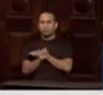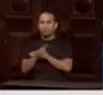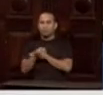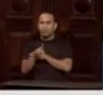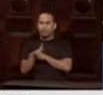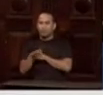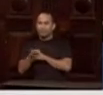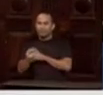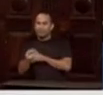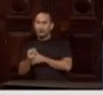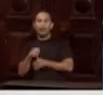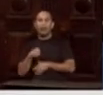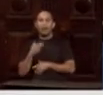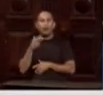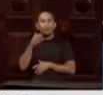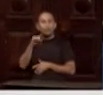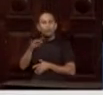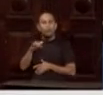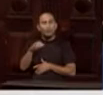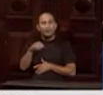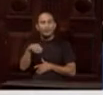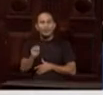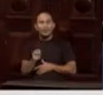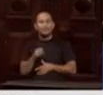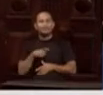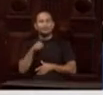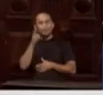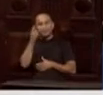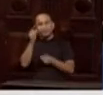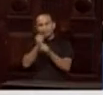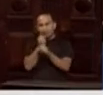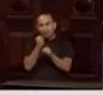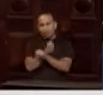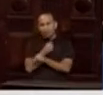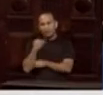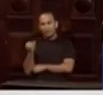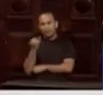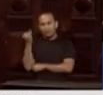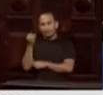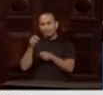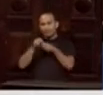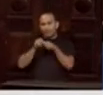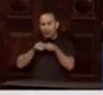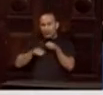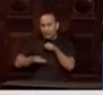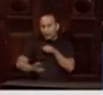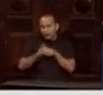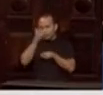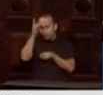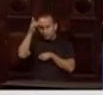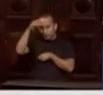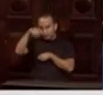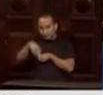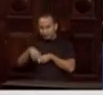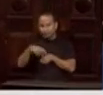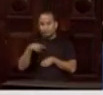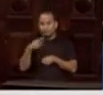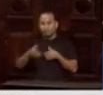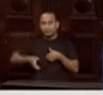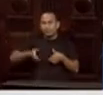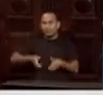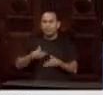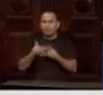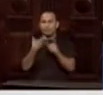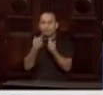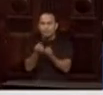ramal da Baixada Fluminense, de executar as obras importantes para colocar rampas de acesso, para dar dignidade, não